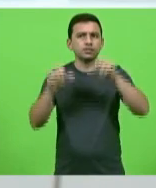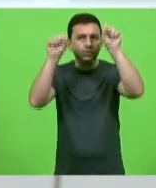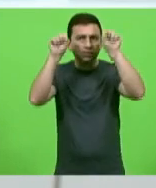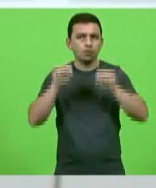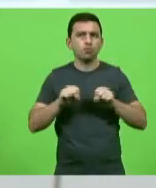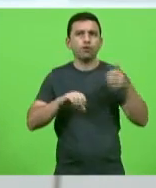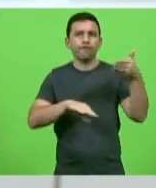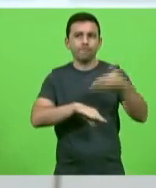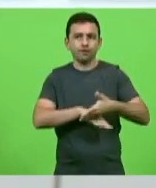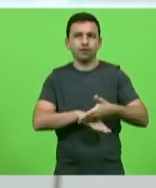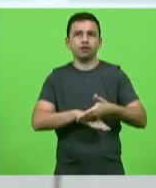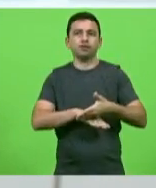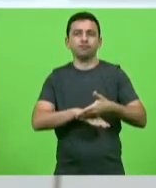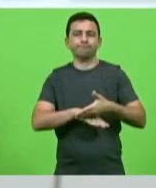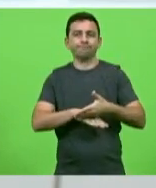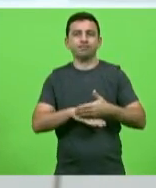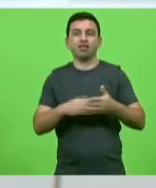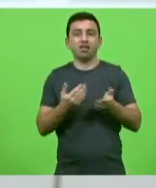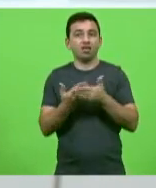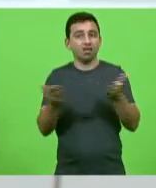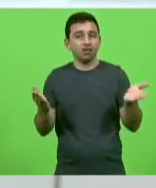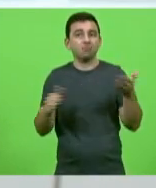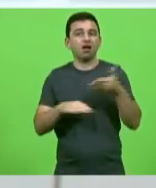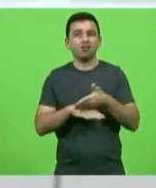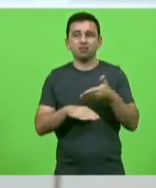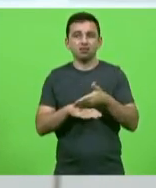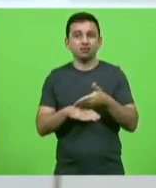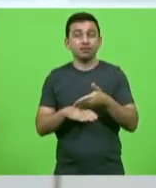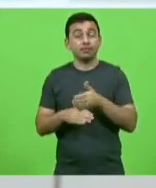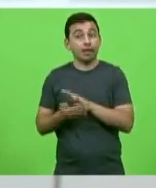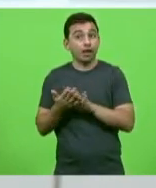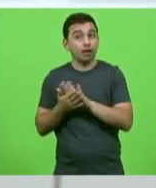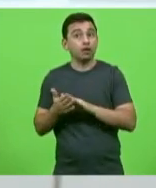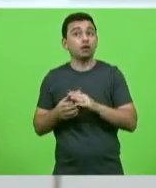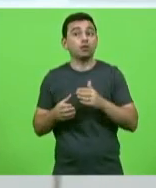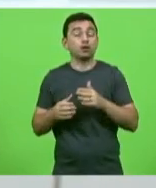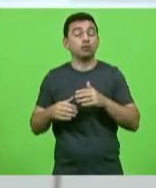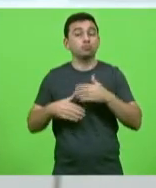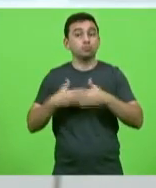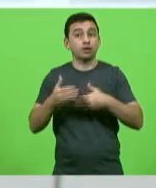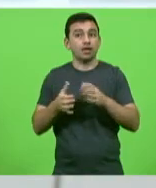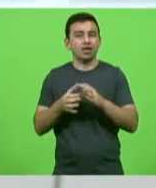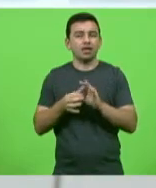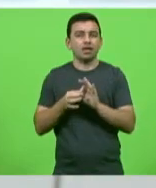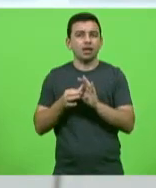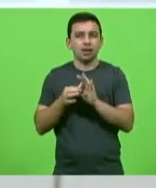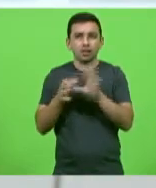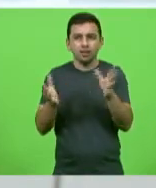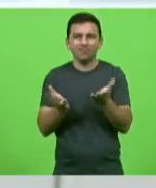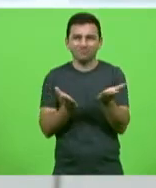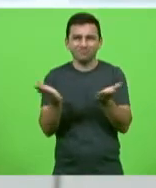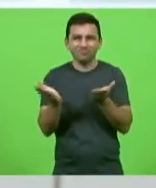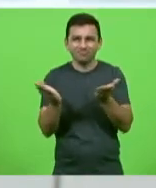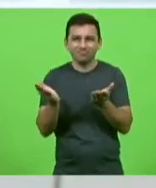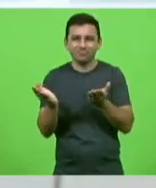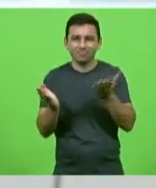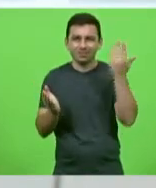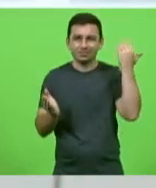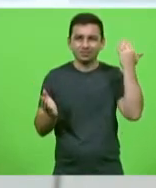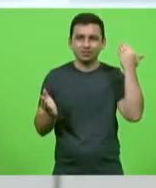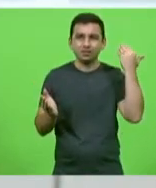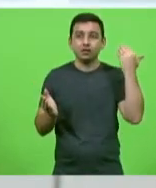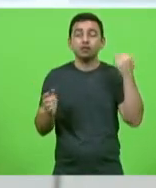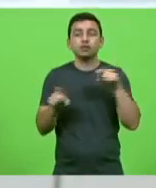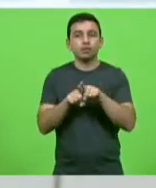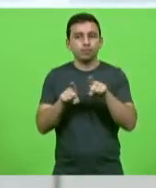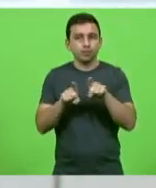de modo algum participaram do processo de dispensa de licitação sinalizam